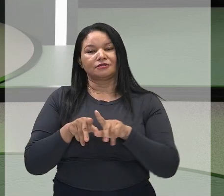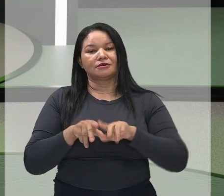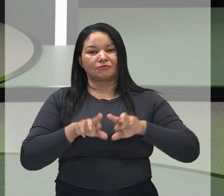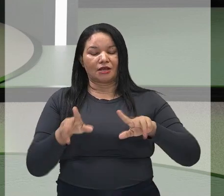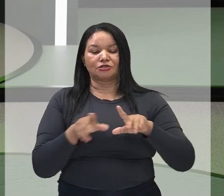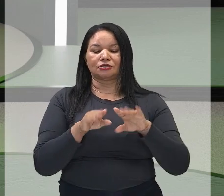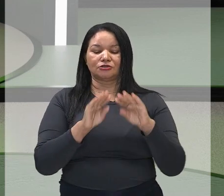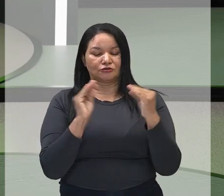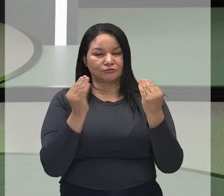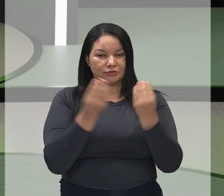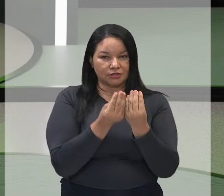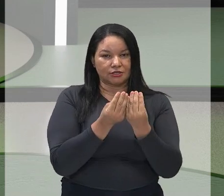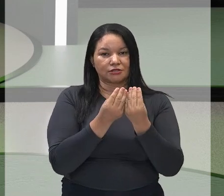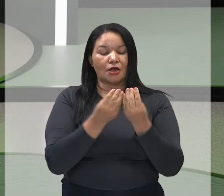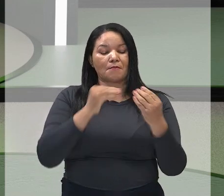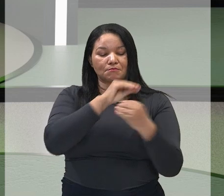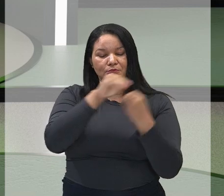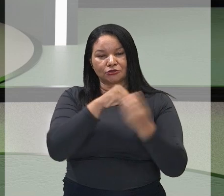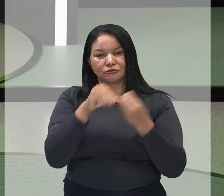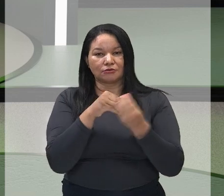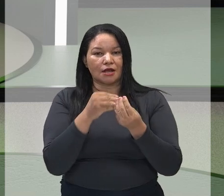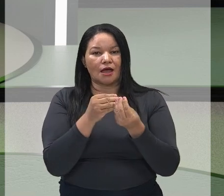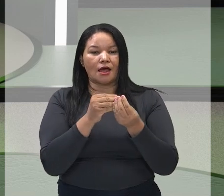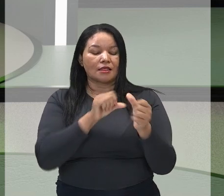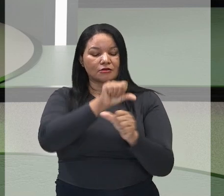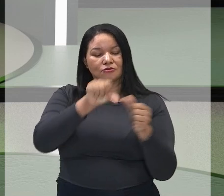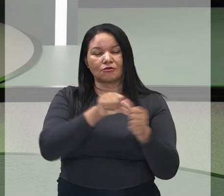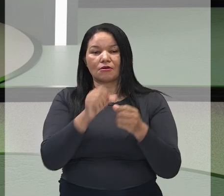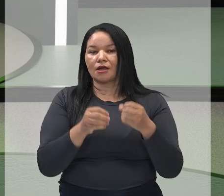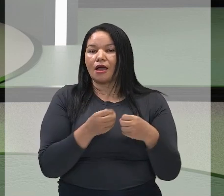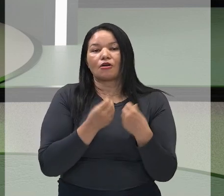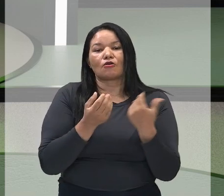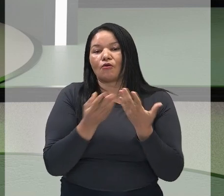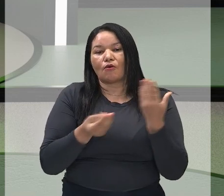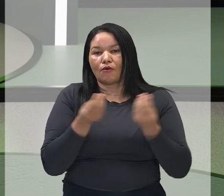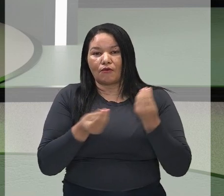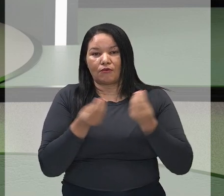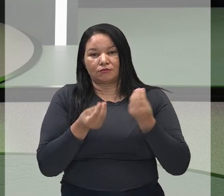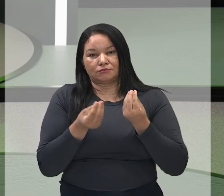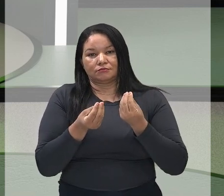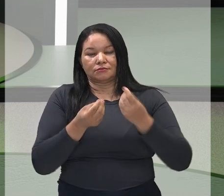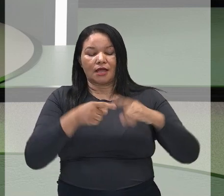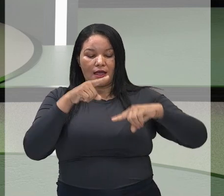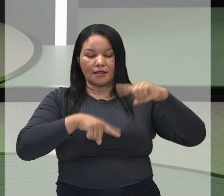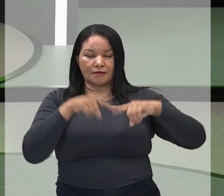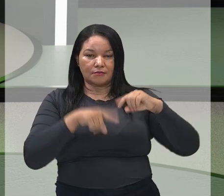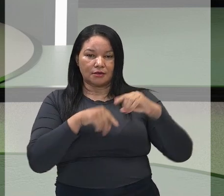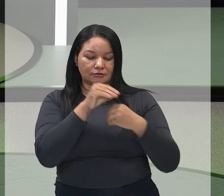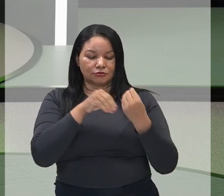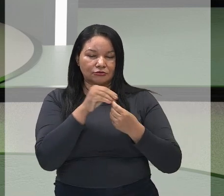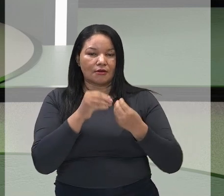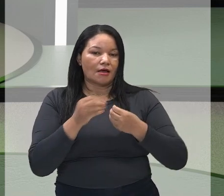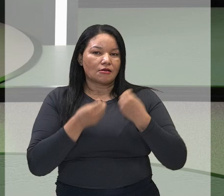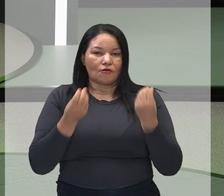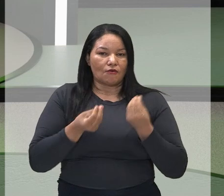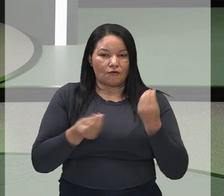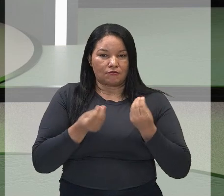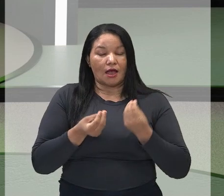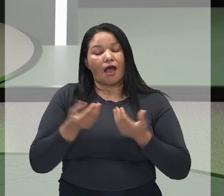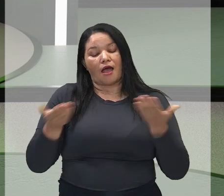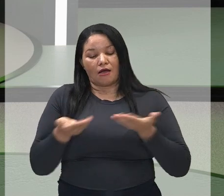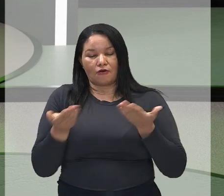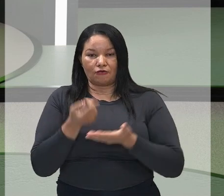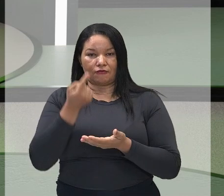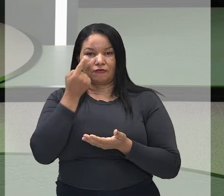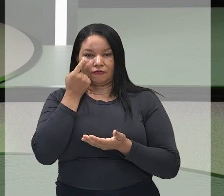Tem a ver com a capacidade de reação, de interagir com outros elementos. Vamos ver quais são essas